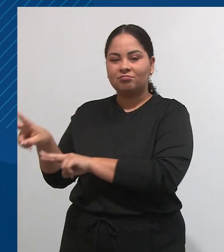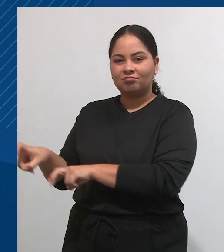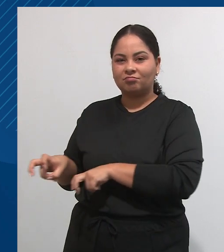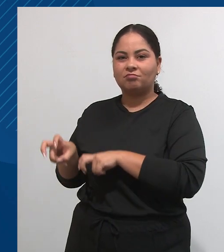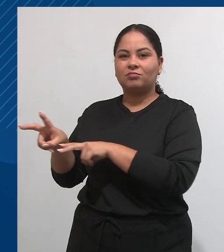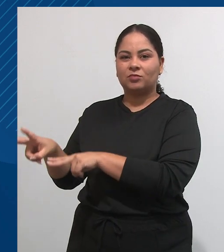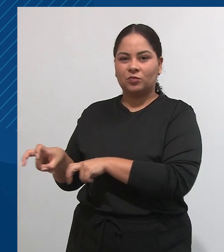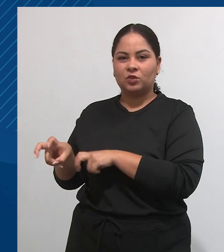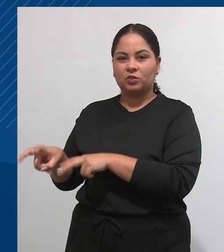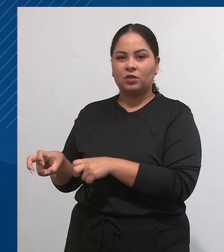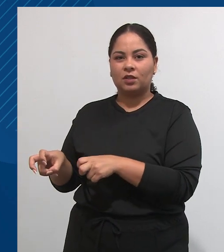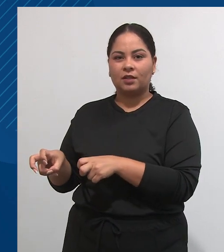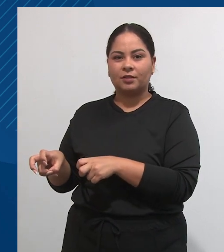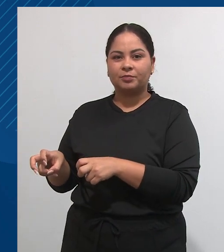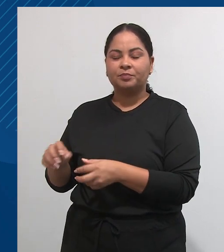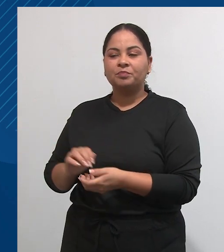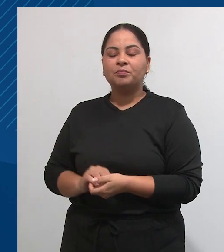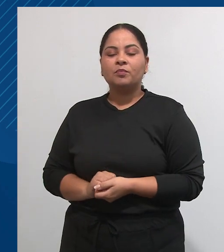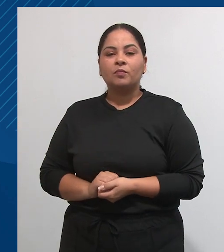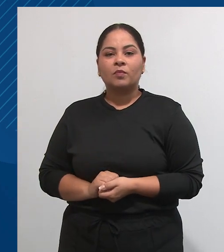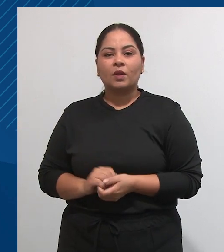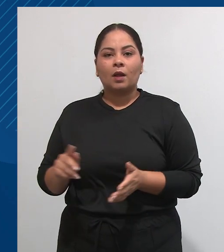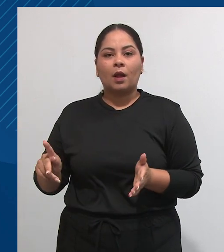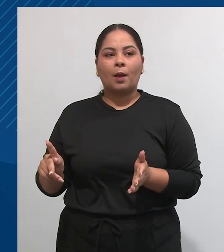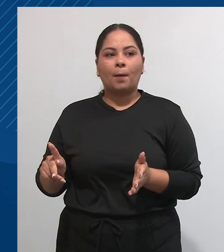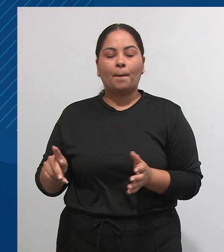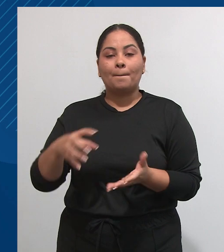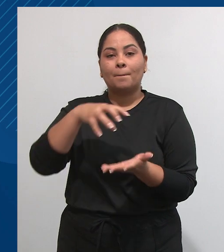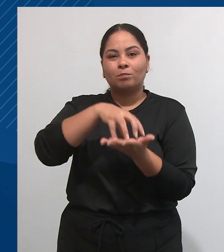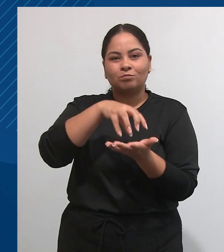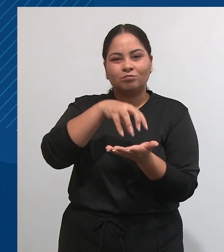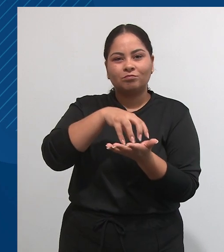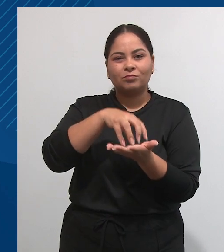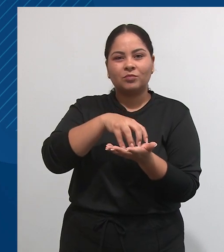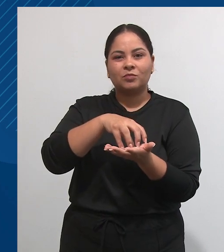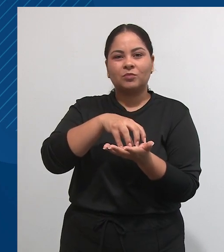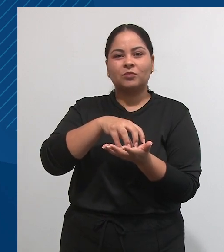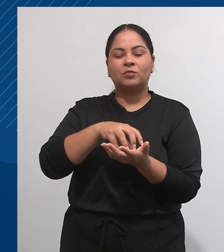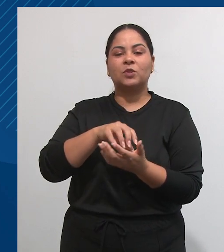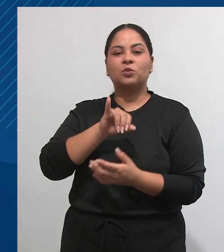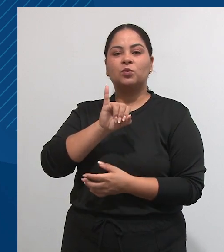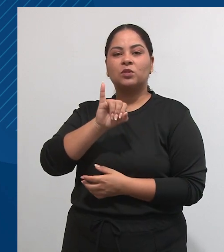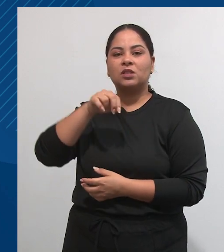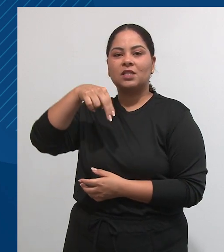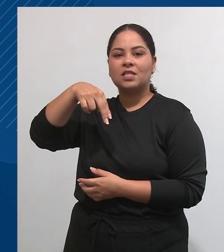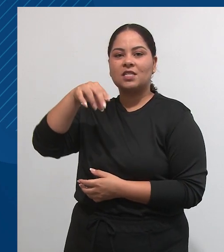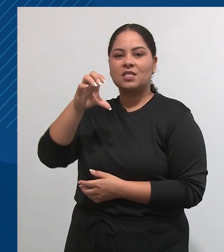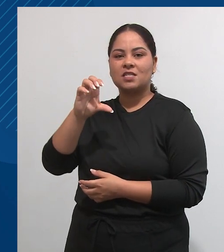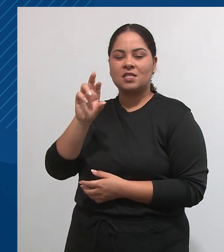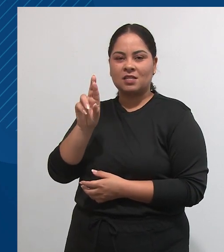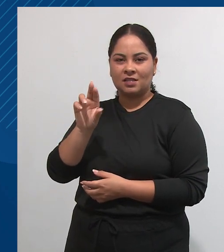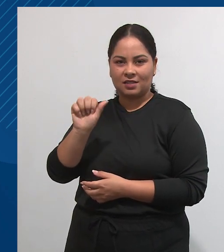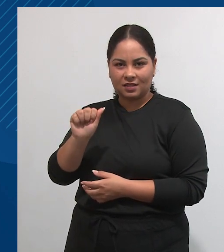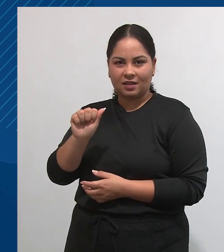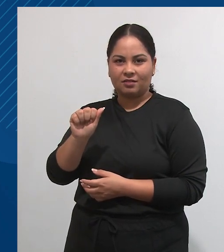agrícolas, né, pelo INCRA, onde mais uma vez acontece, né,